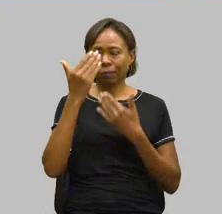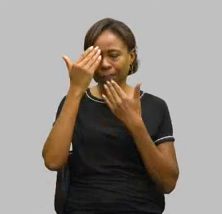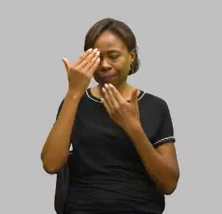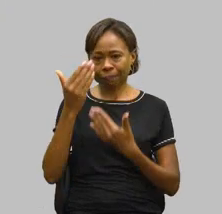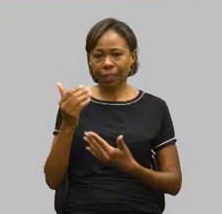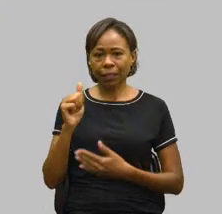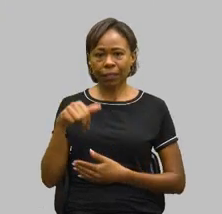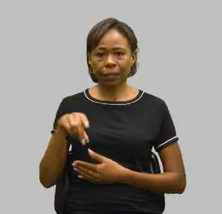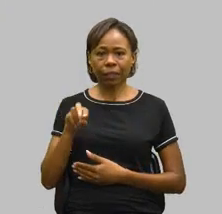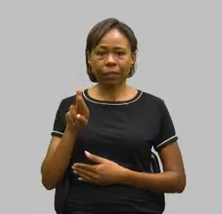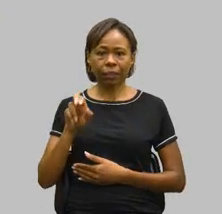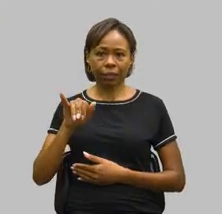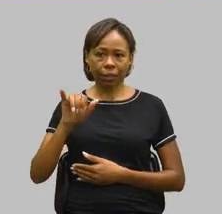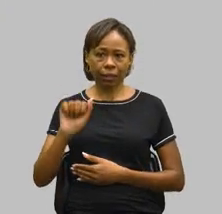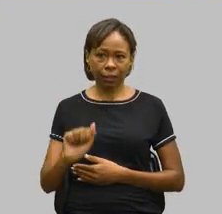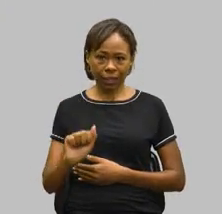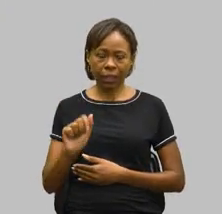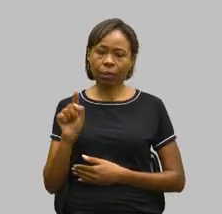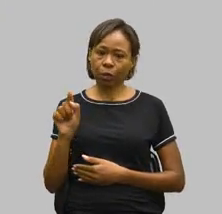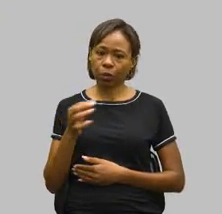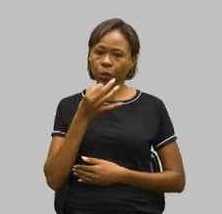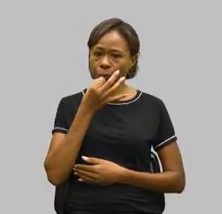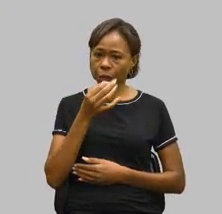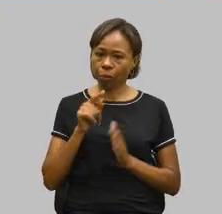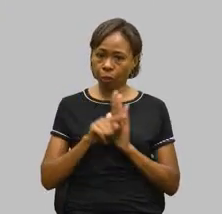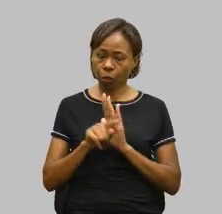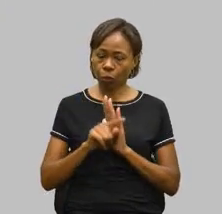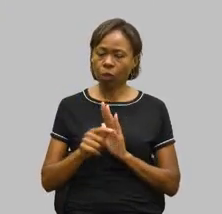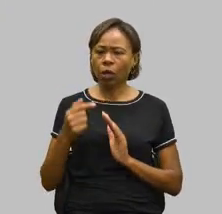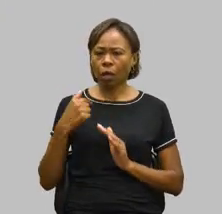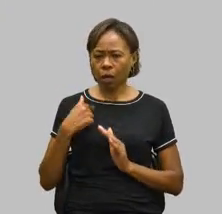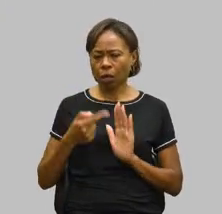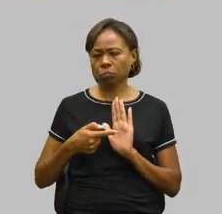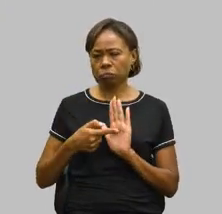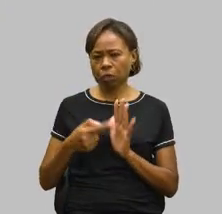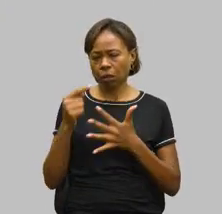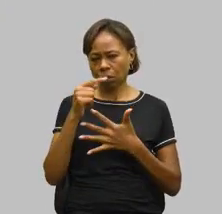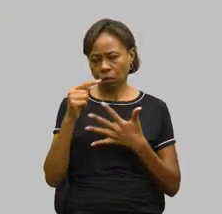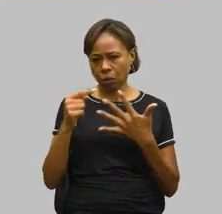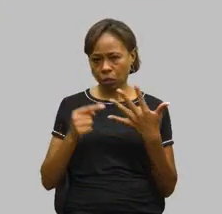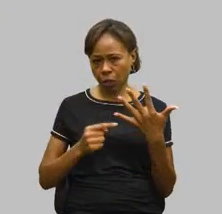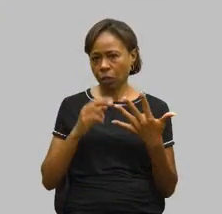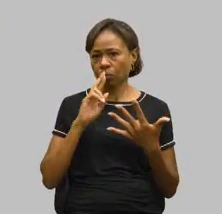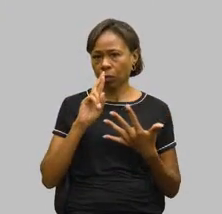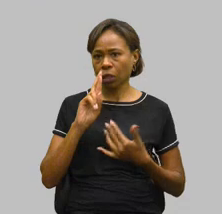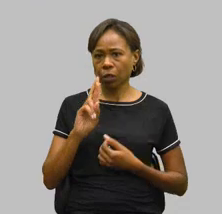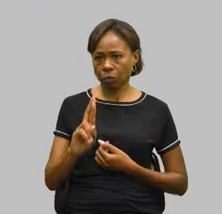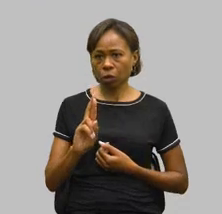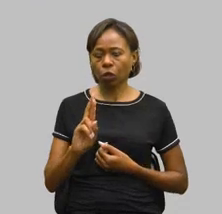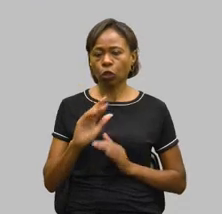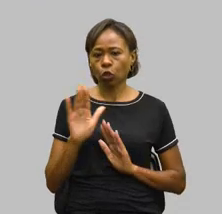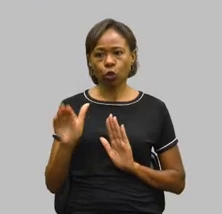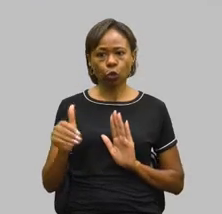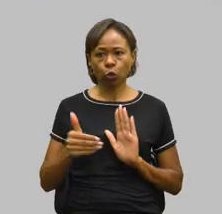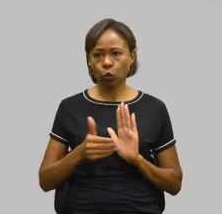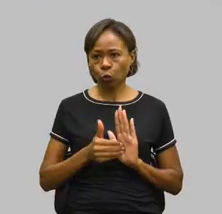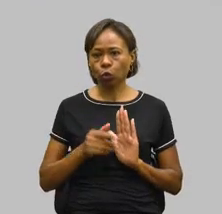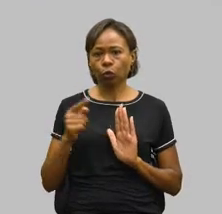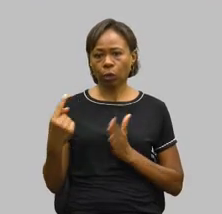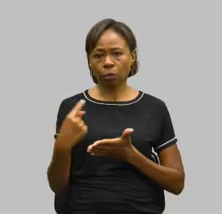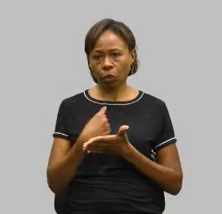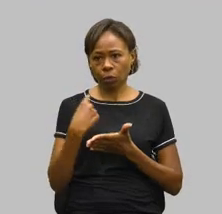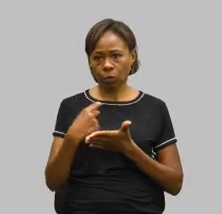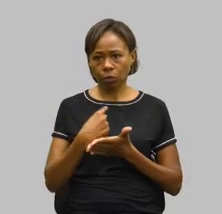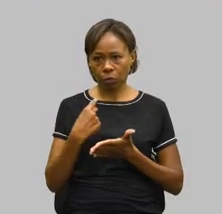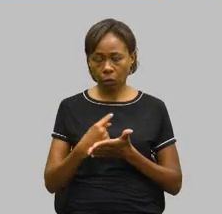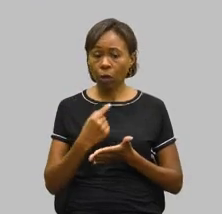Jesus pelas considerações Vou fazer alguns apontamentos também em forma de resposta daquilo que foi eh questionado e